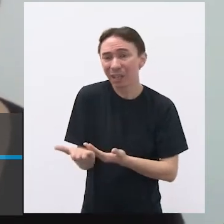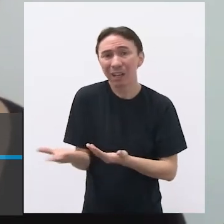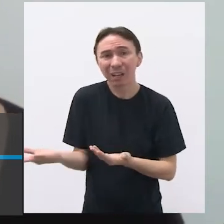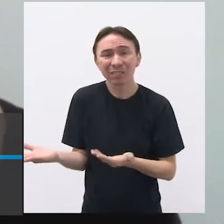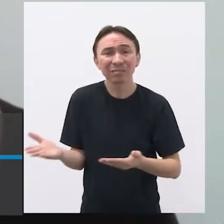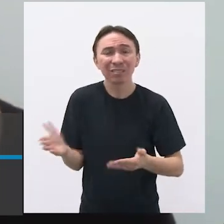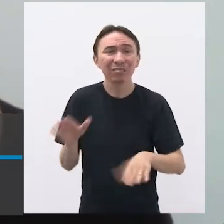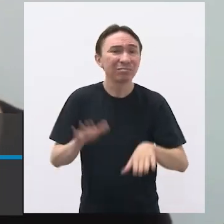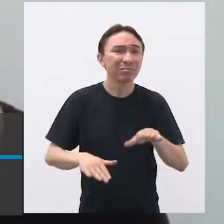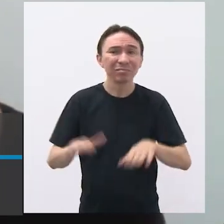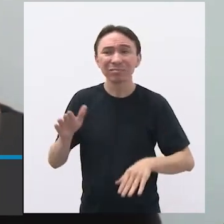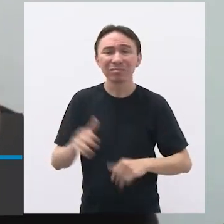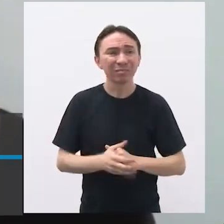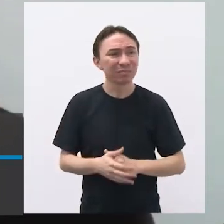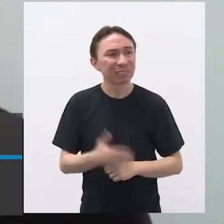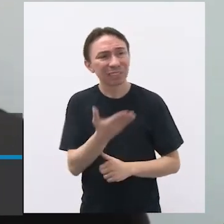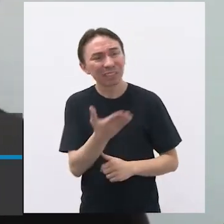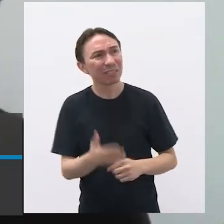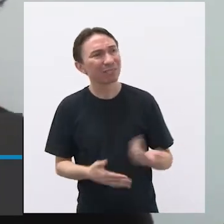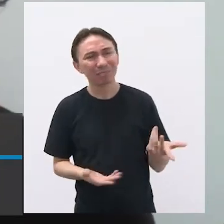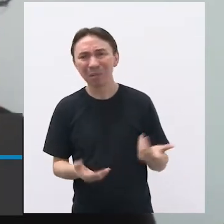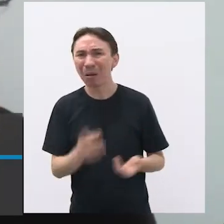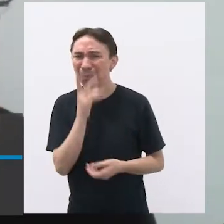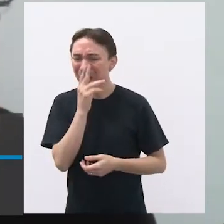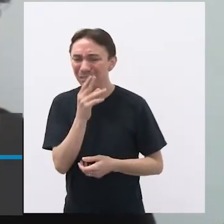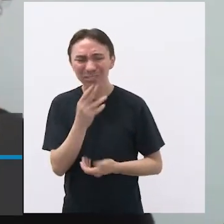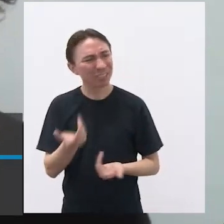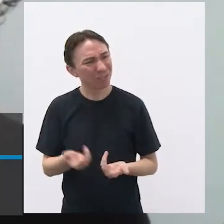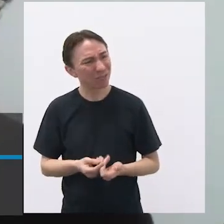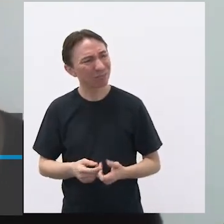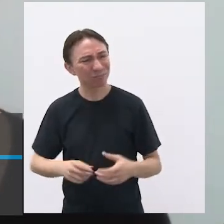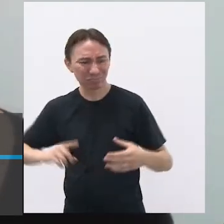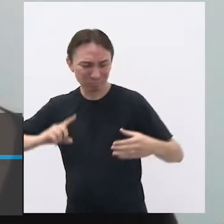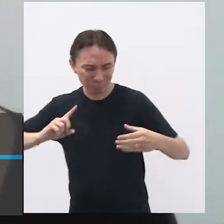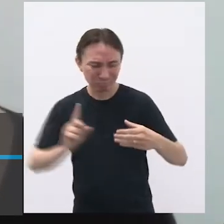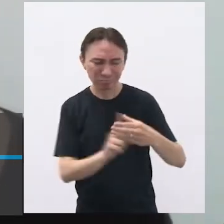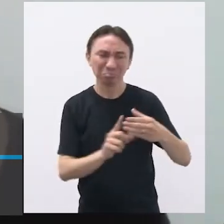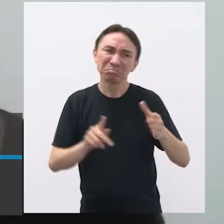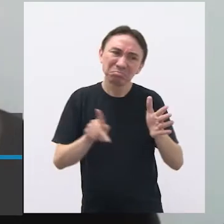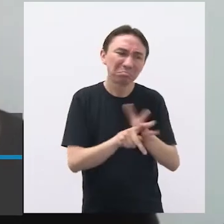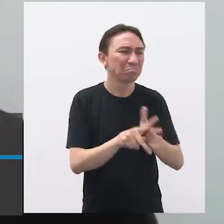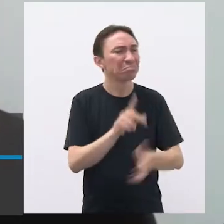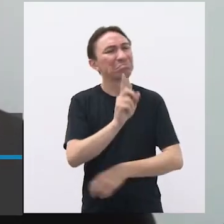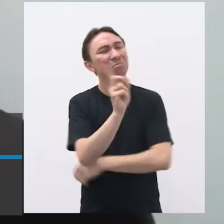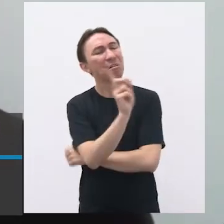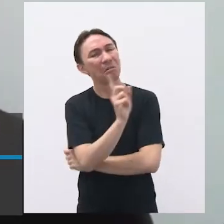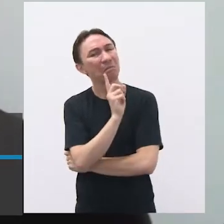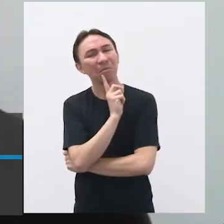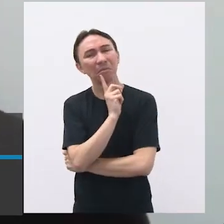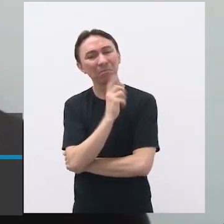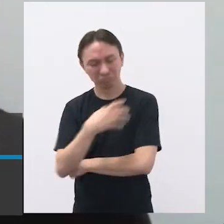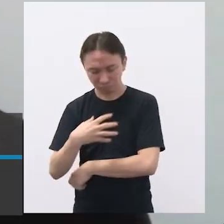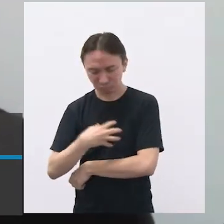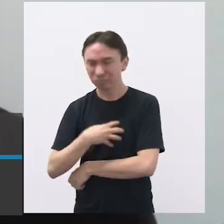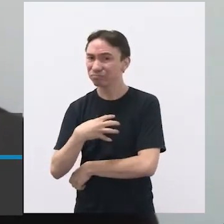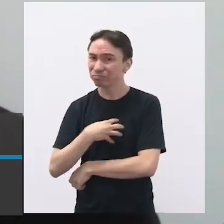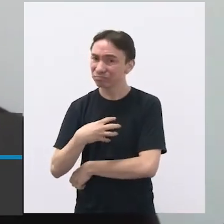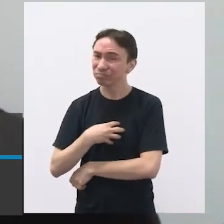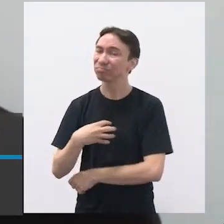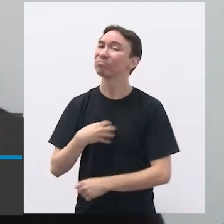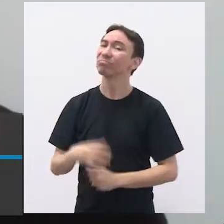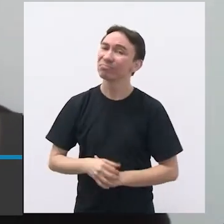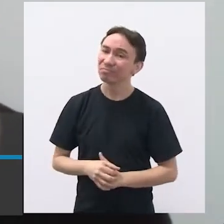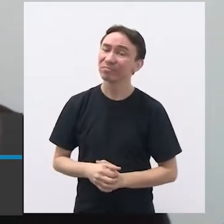sente, né, esse pertencimento, e isso pode levar aí a estar